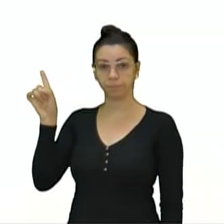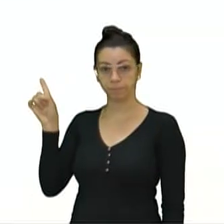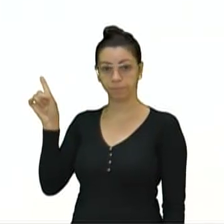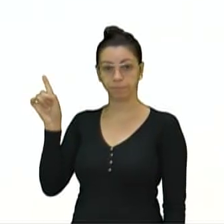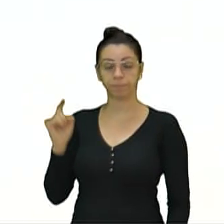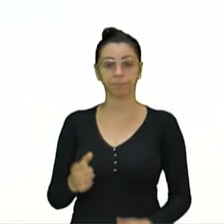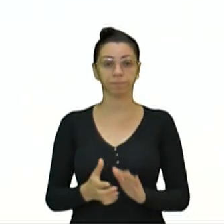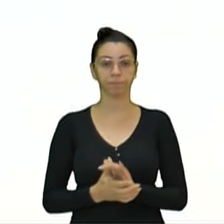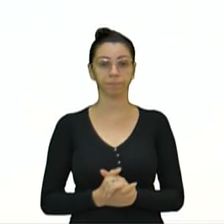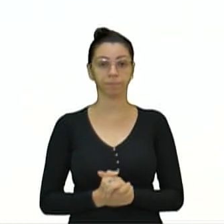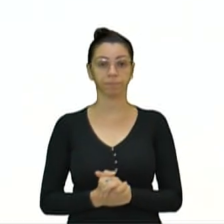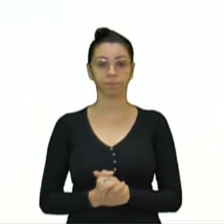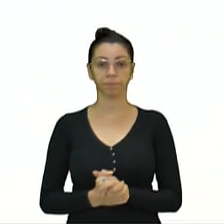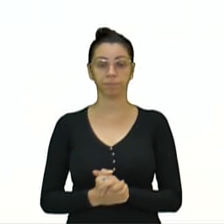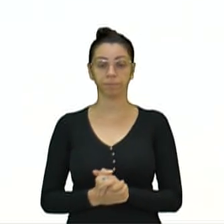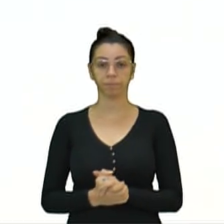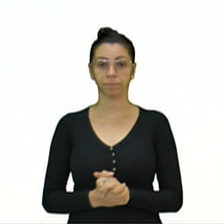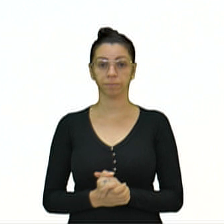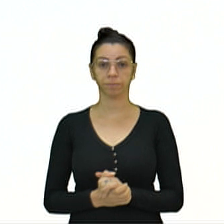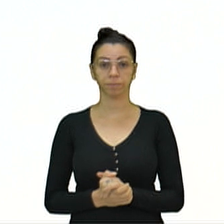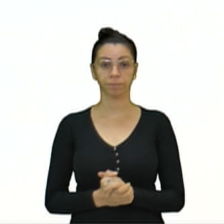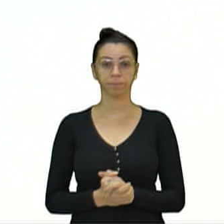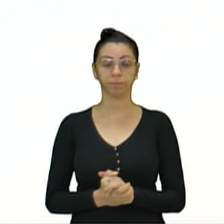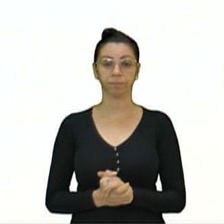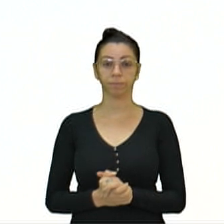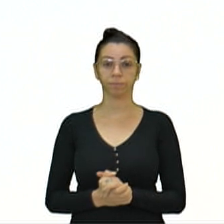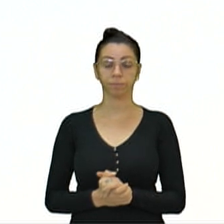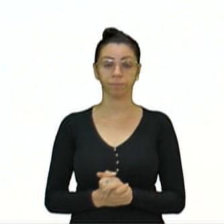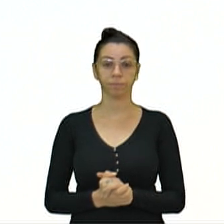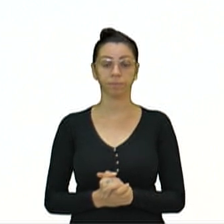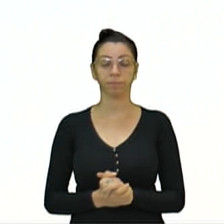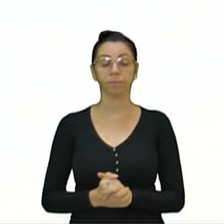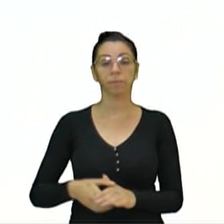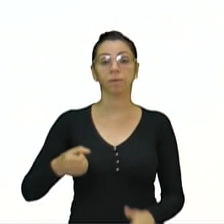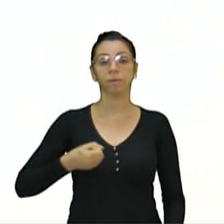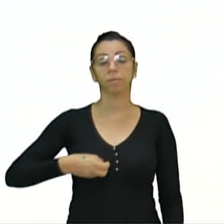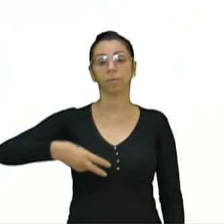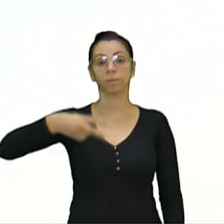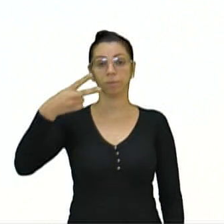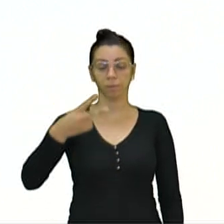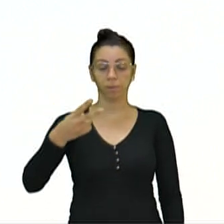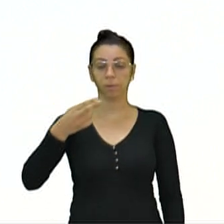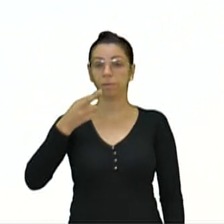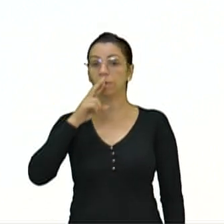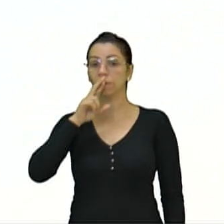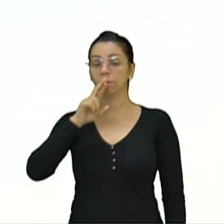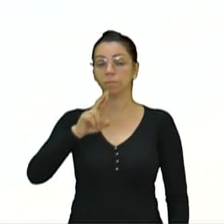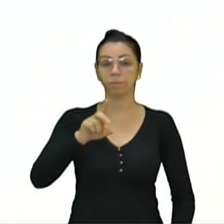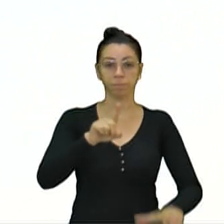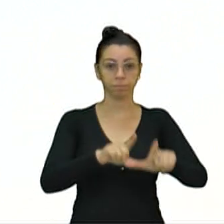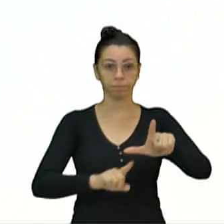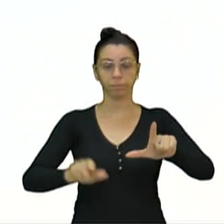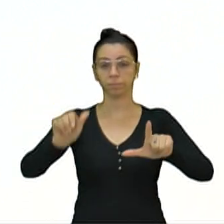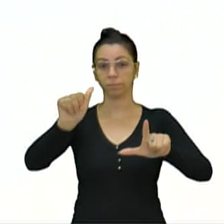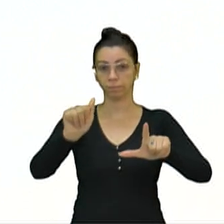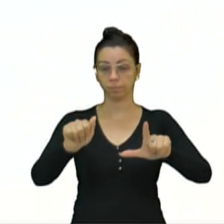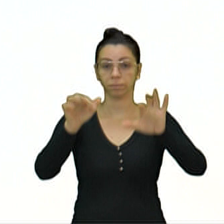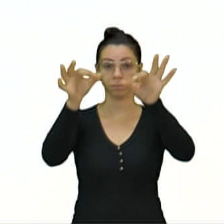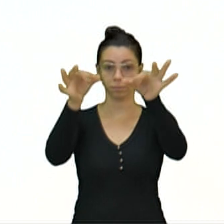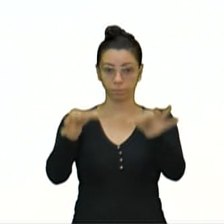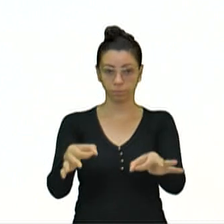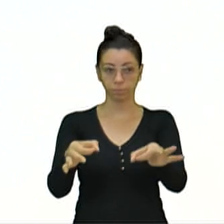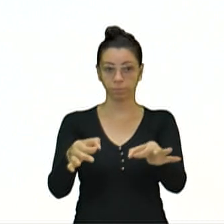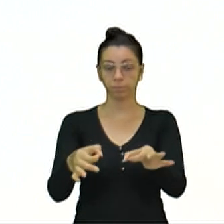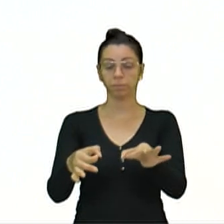of, os benefícios de. E a número 2, a resposta certa também seria a letra A. I love to be with